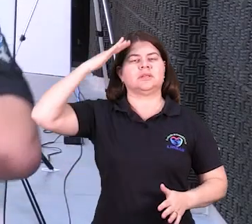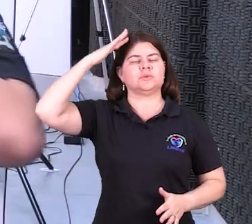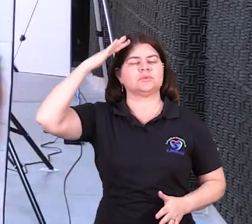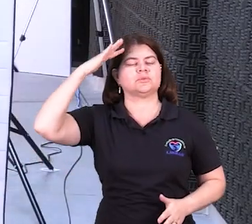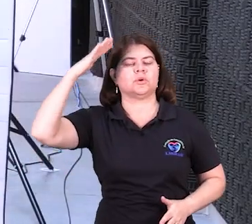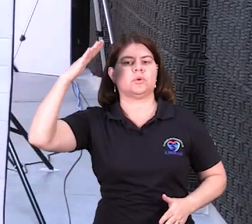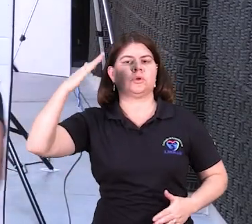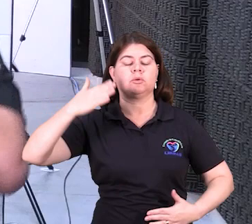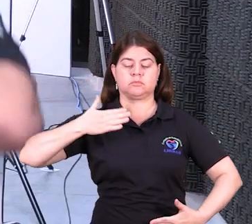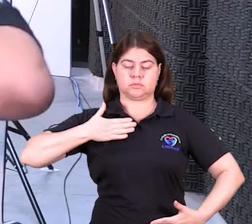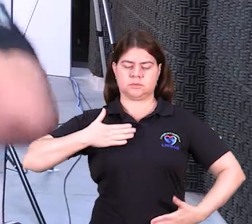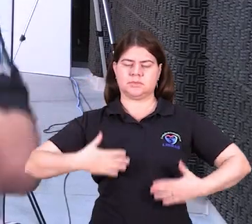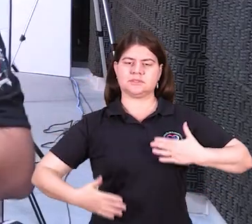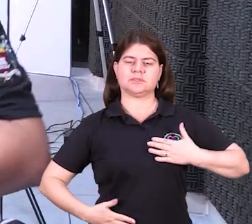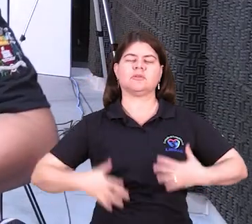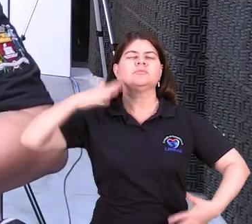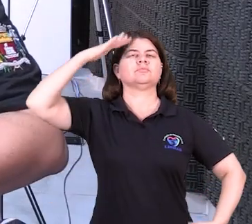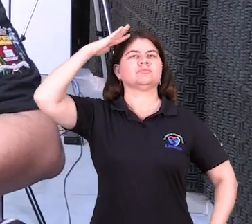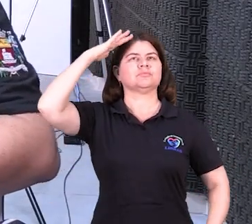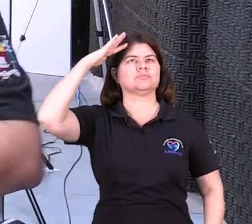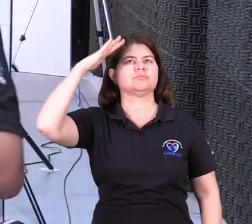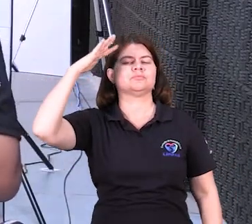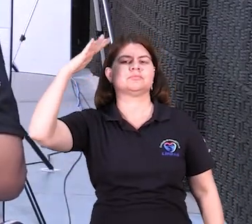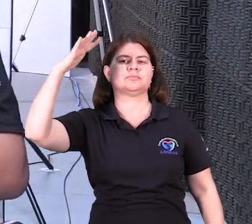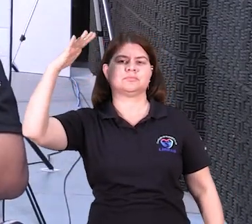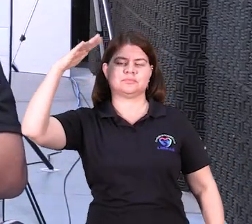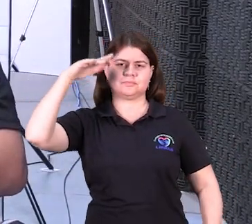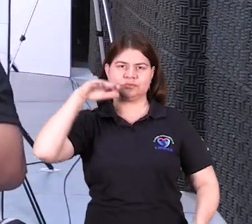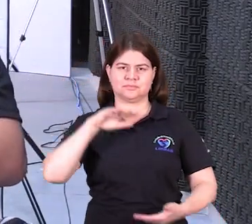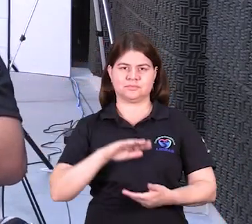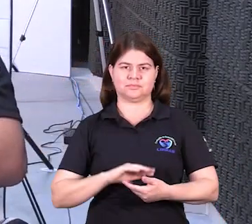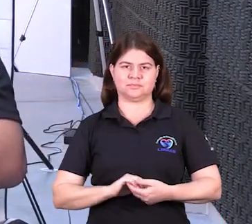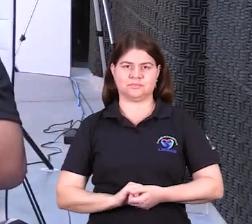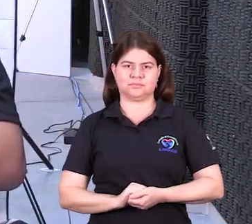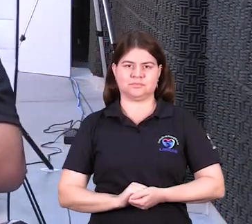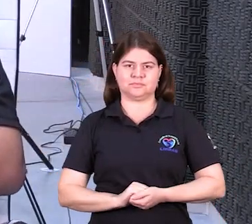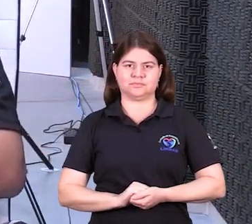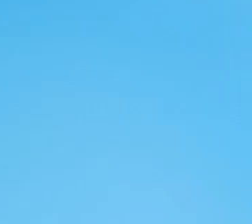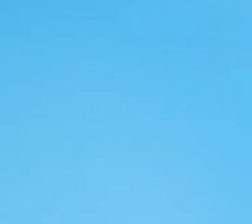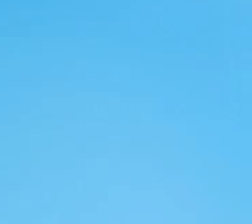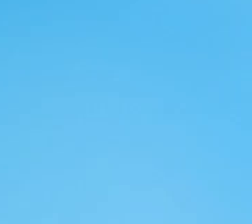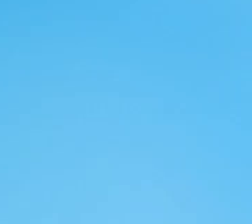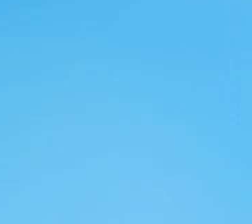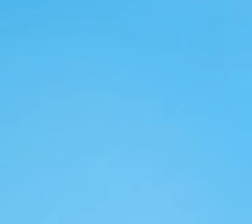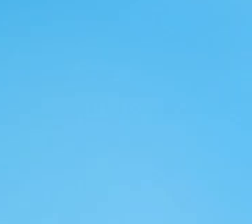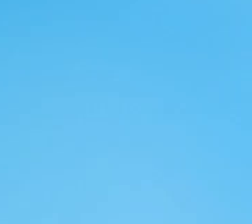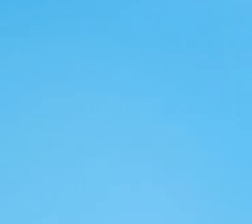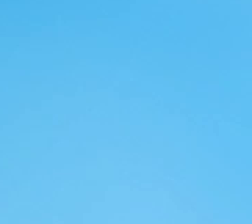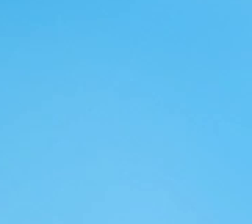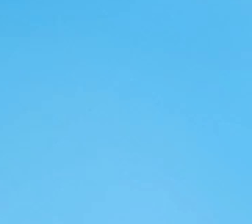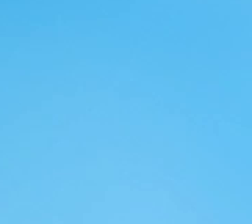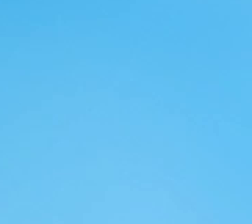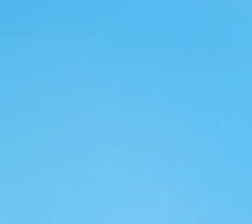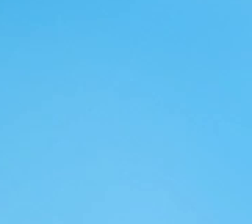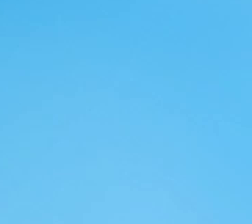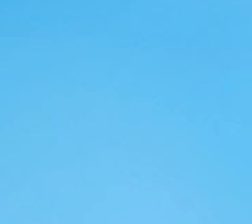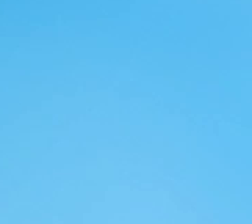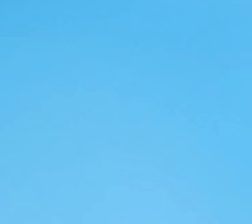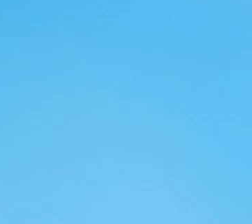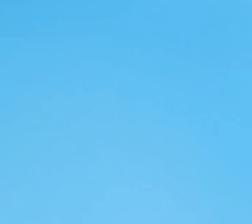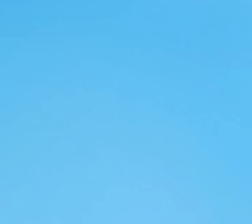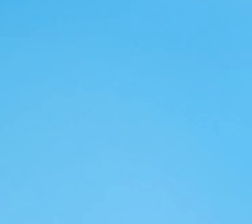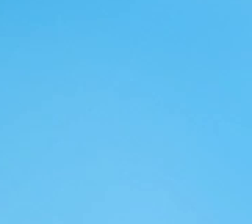é feito na expressão, na postura corporal. Um sonho intenso. Sem teu formoso céu